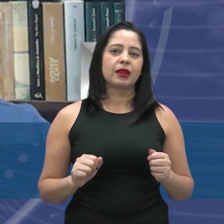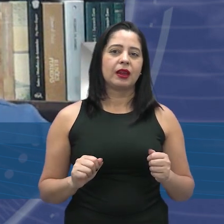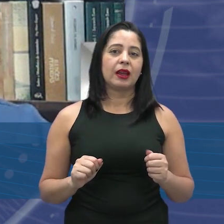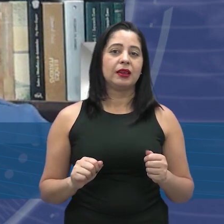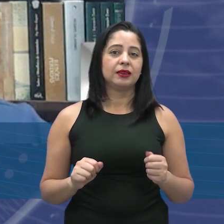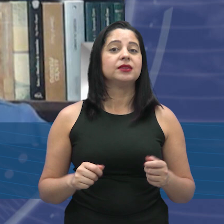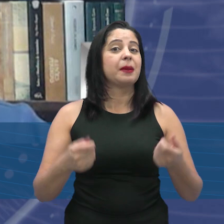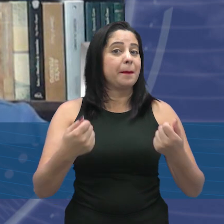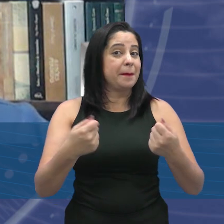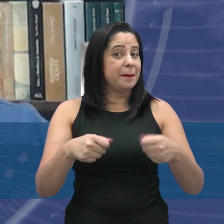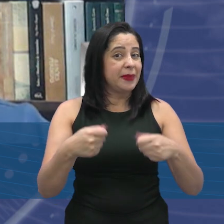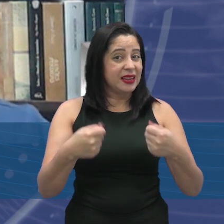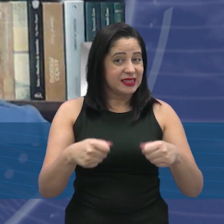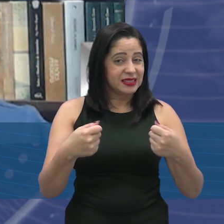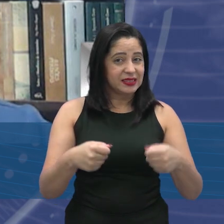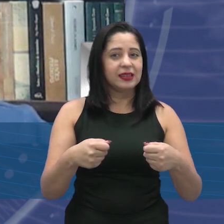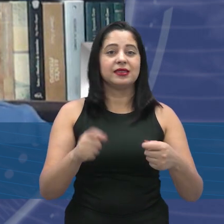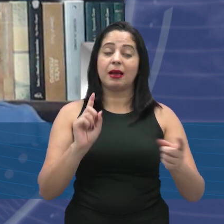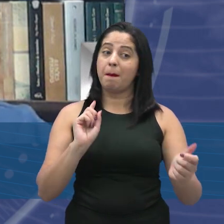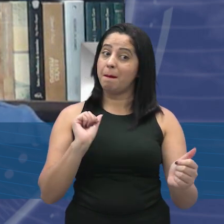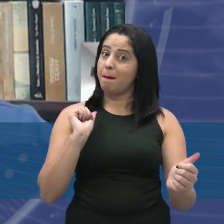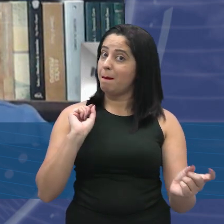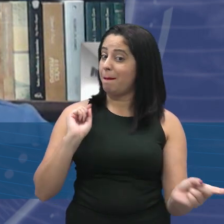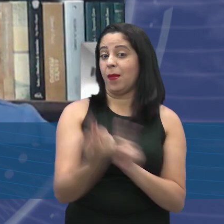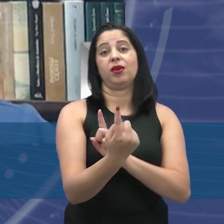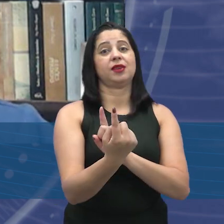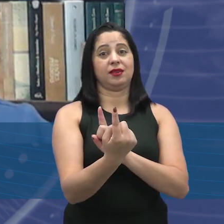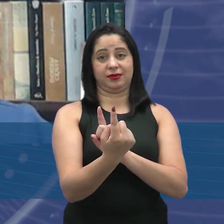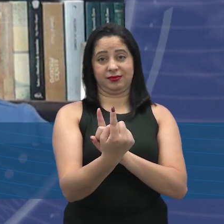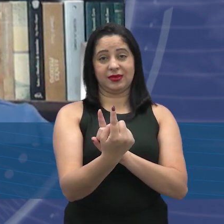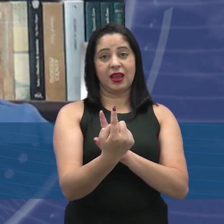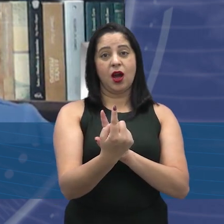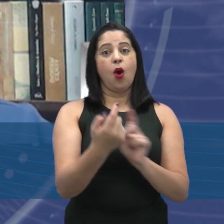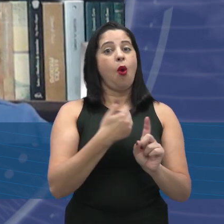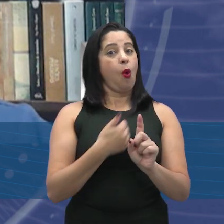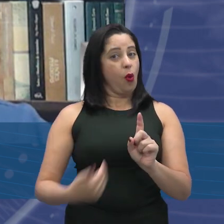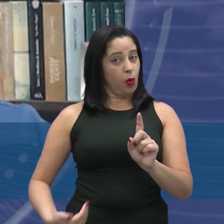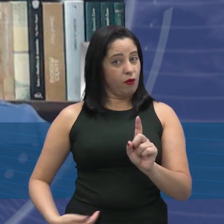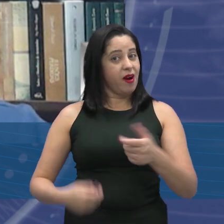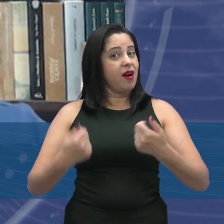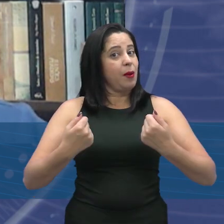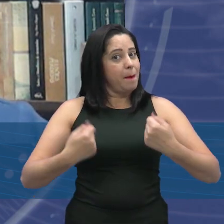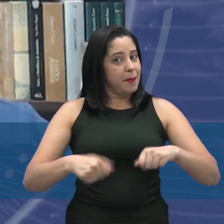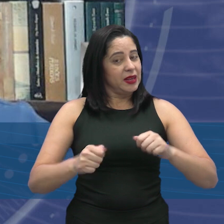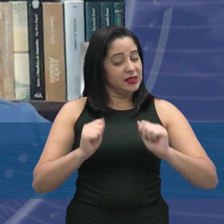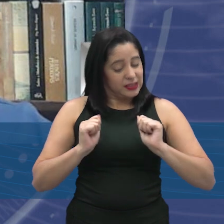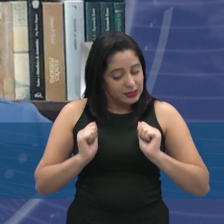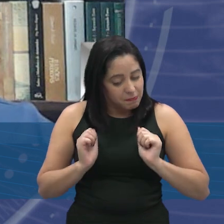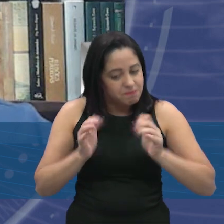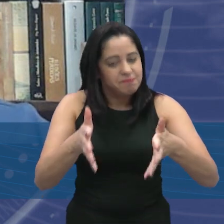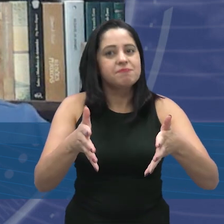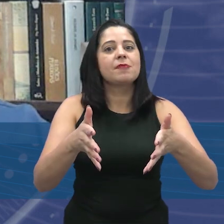Nós precisaríamos reverter isso por meio de políticas talvez um pouco mais próximas da